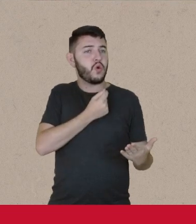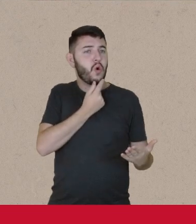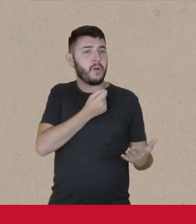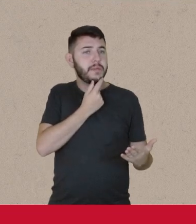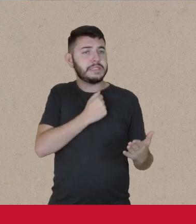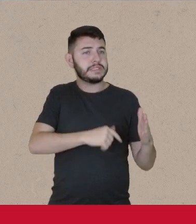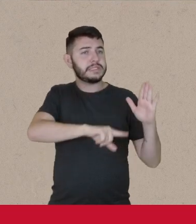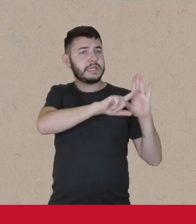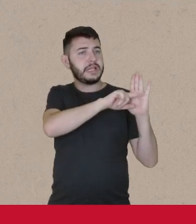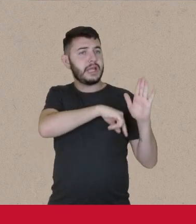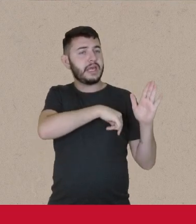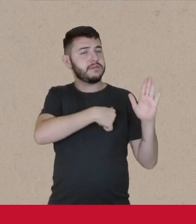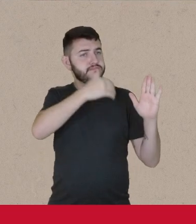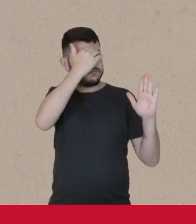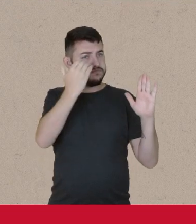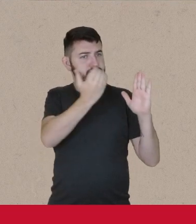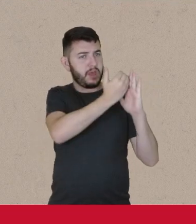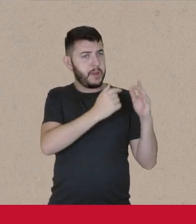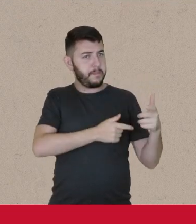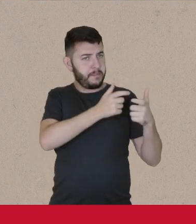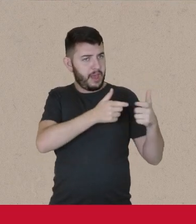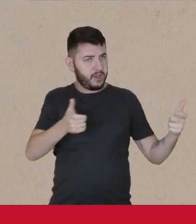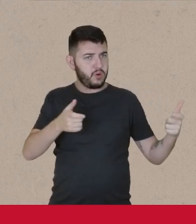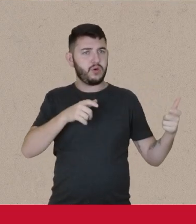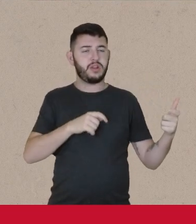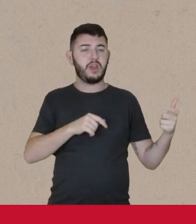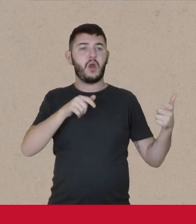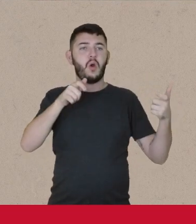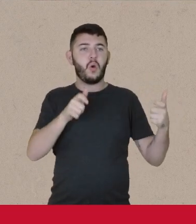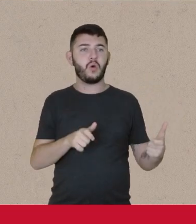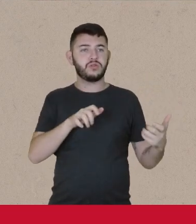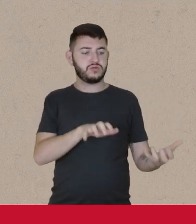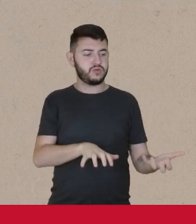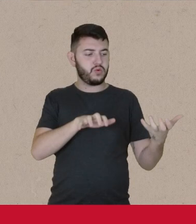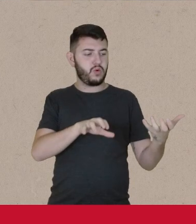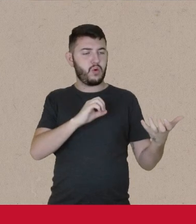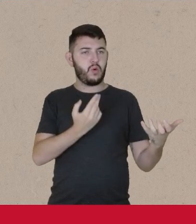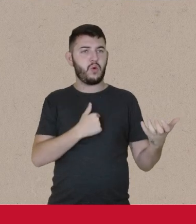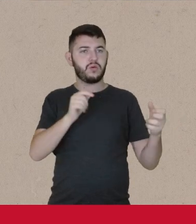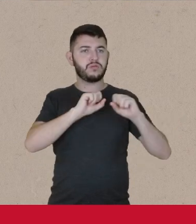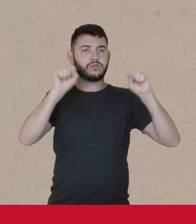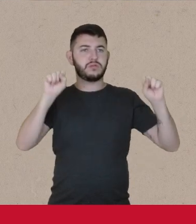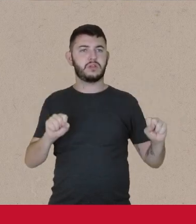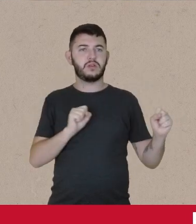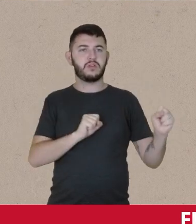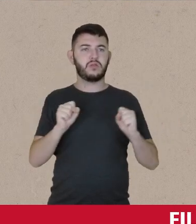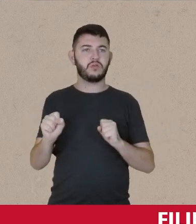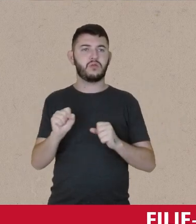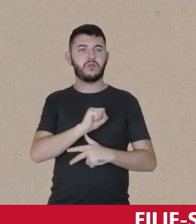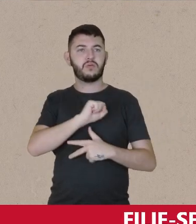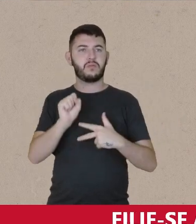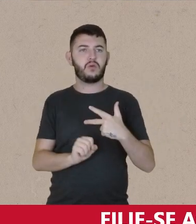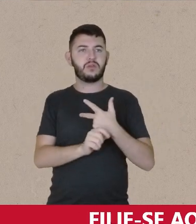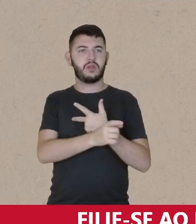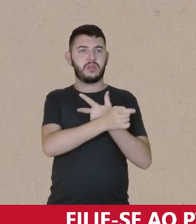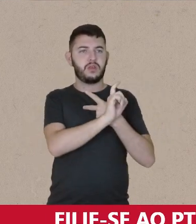a lei, se os homens fossem maioria no Congresso, no sistema, nos poderes executivos, com certeza